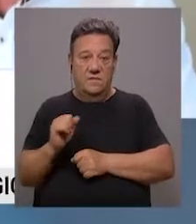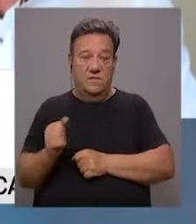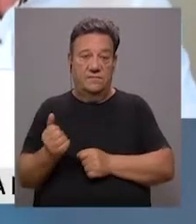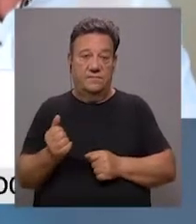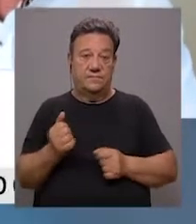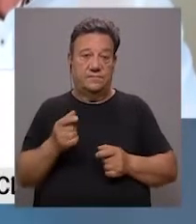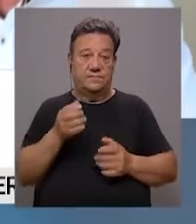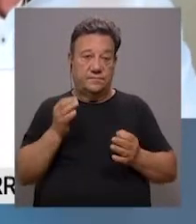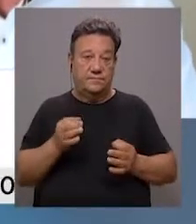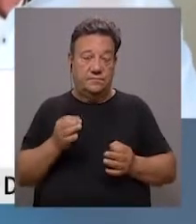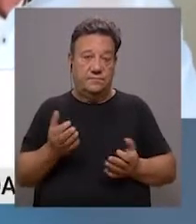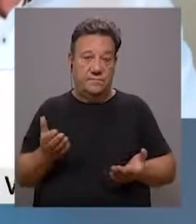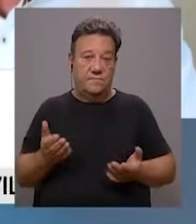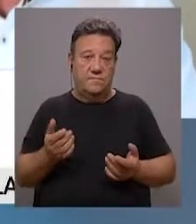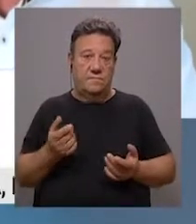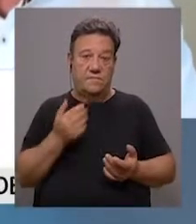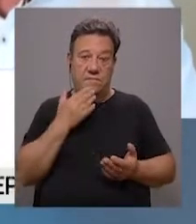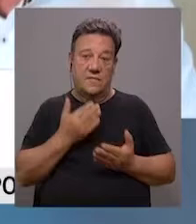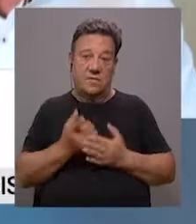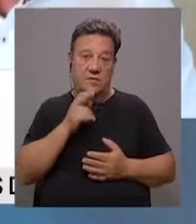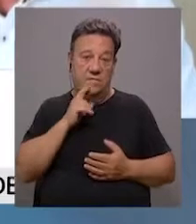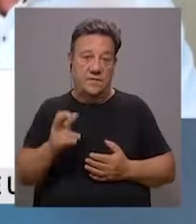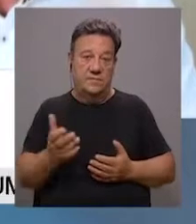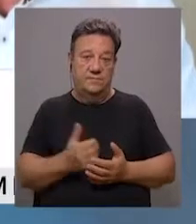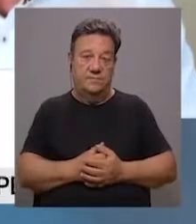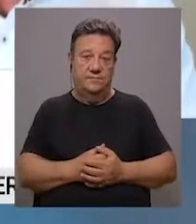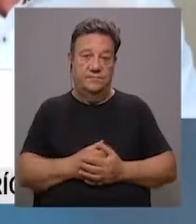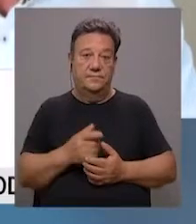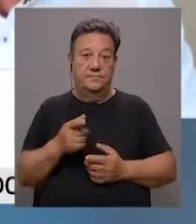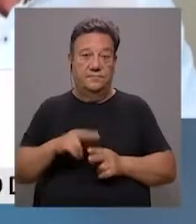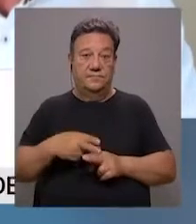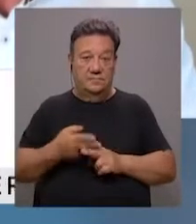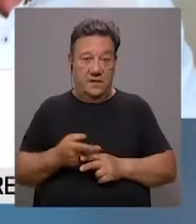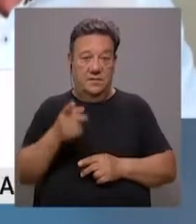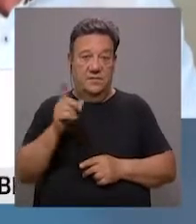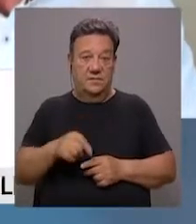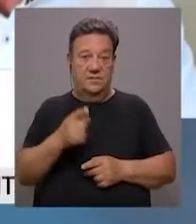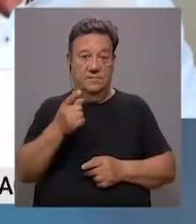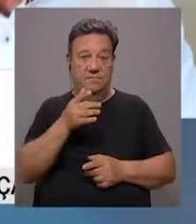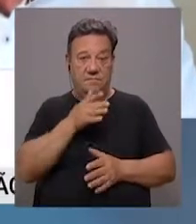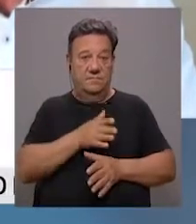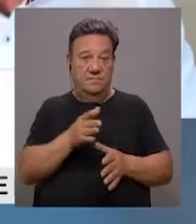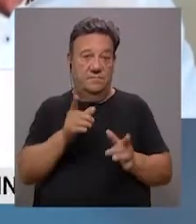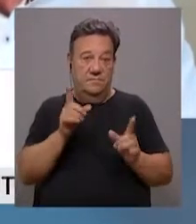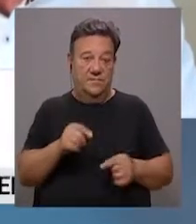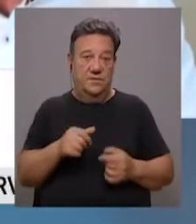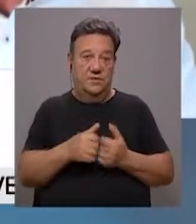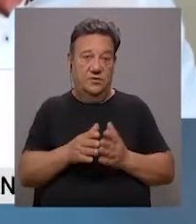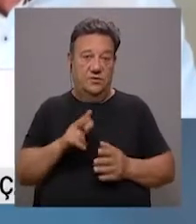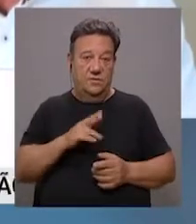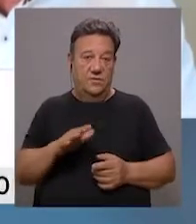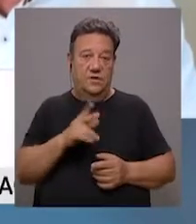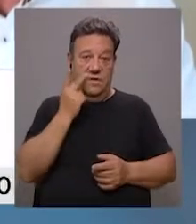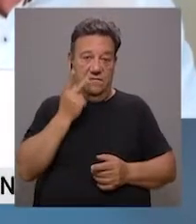e que é preciso, obviamente, dar uma resposta. Mas mais do que isso, é uma mensagem também para os portugueses. A